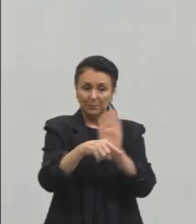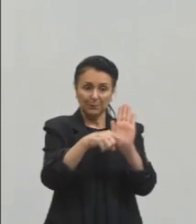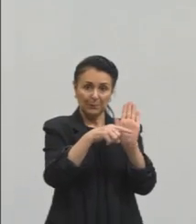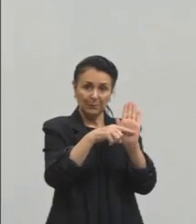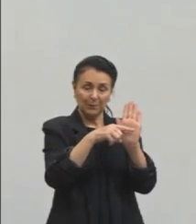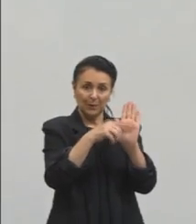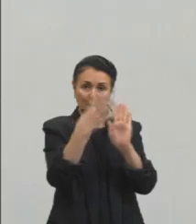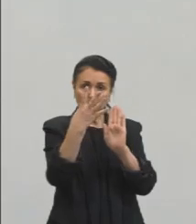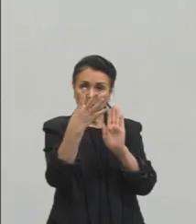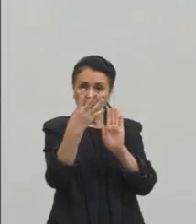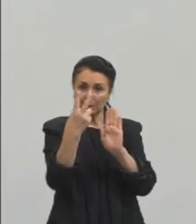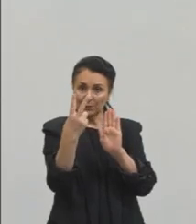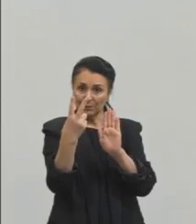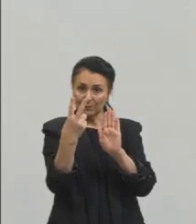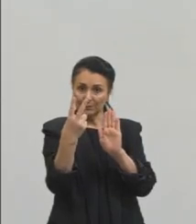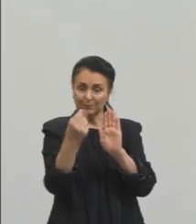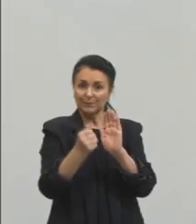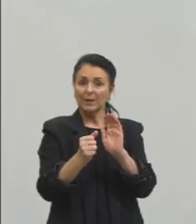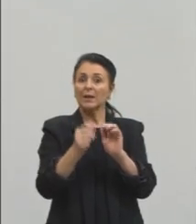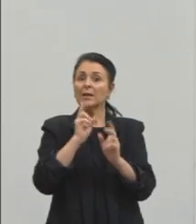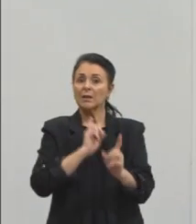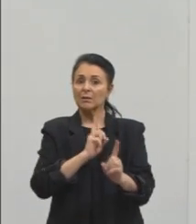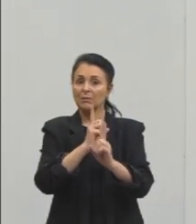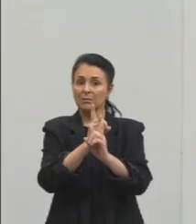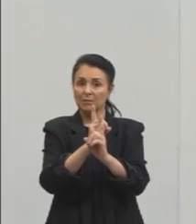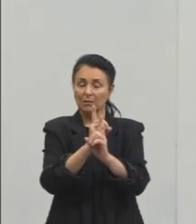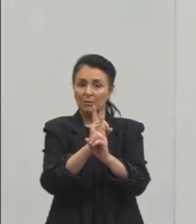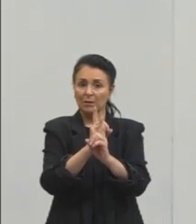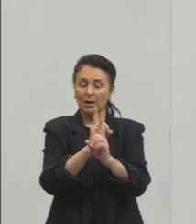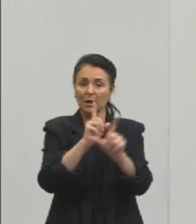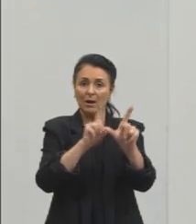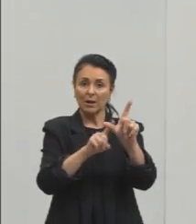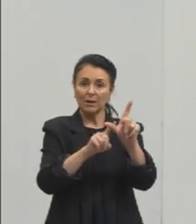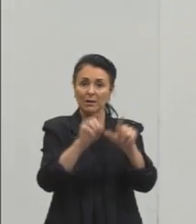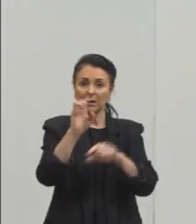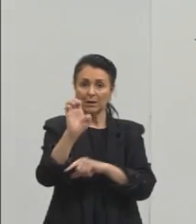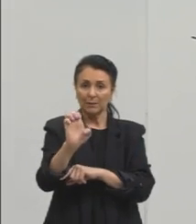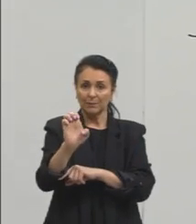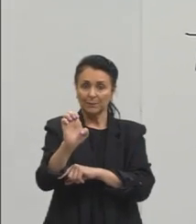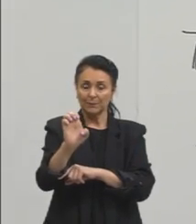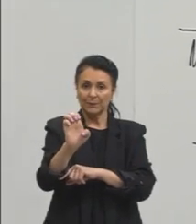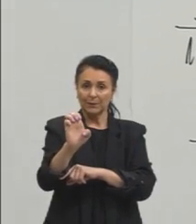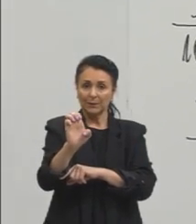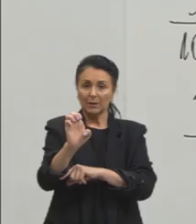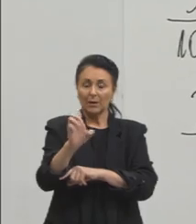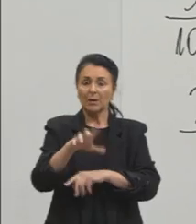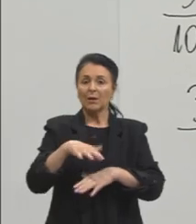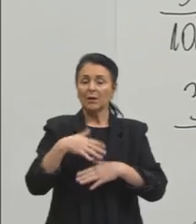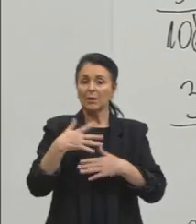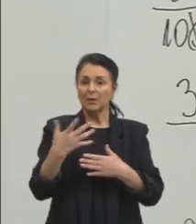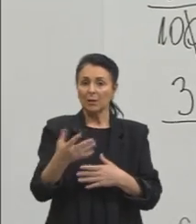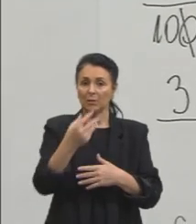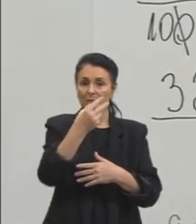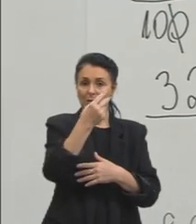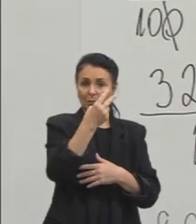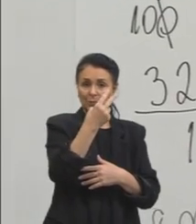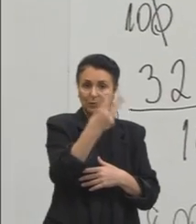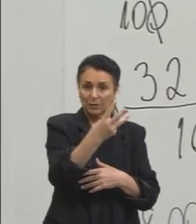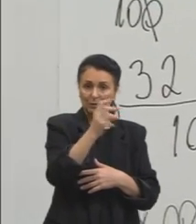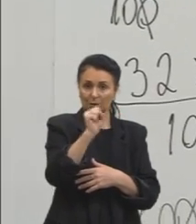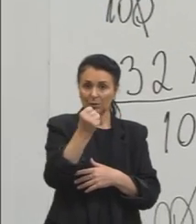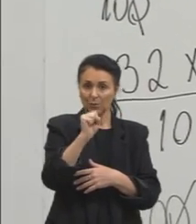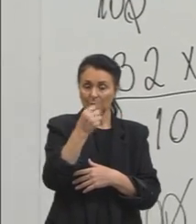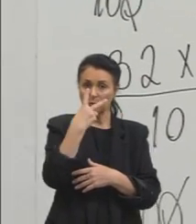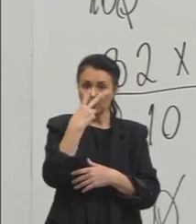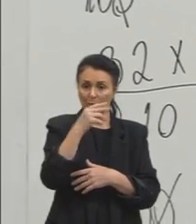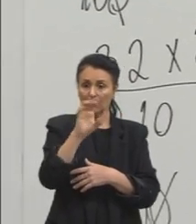- 42 para achar a nossa letra e então isso aqui vai dar 38